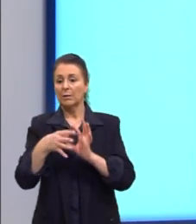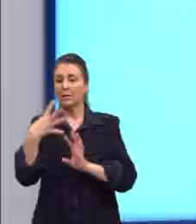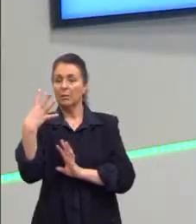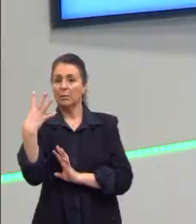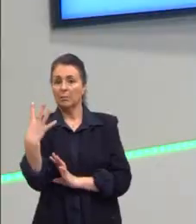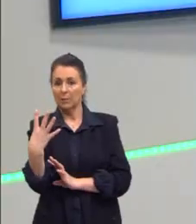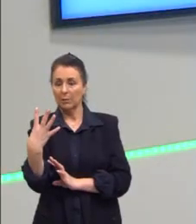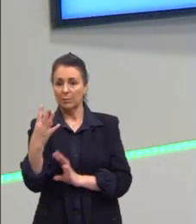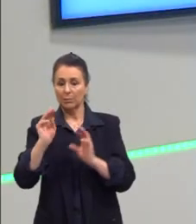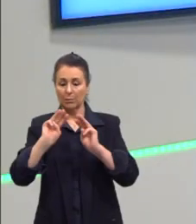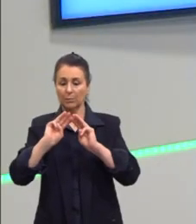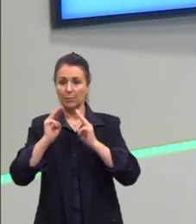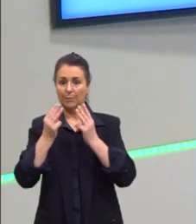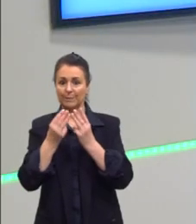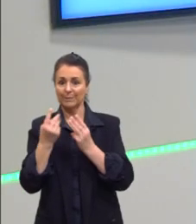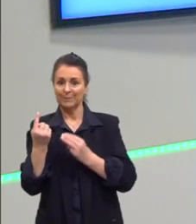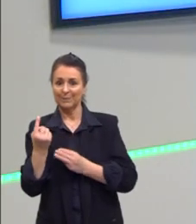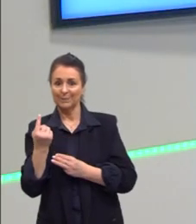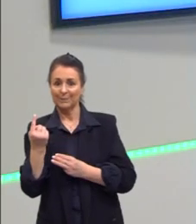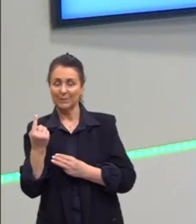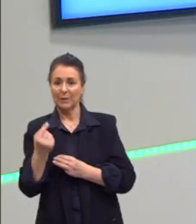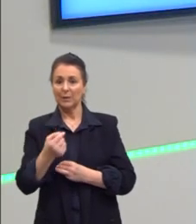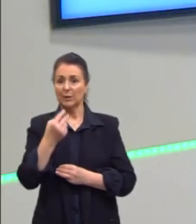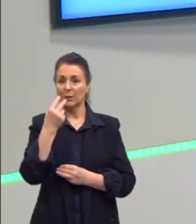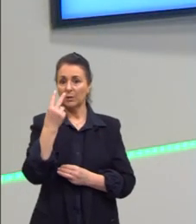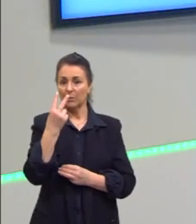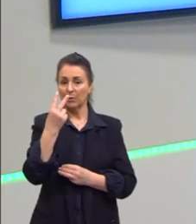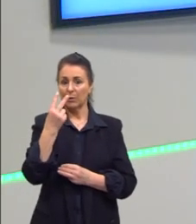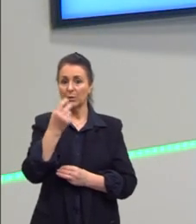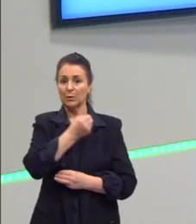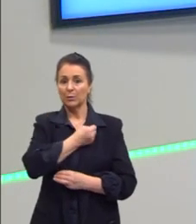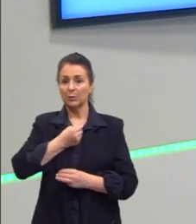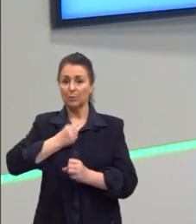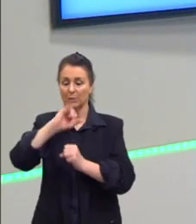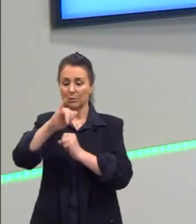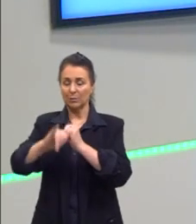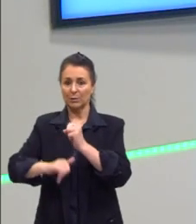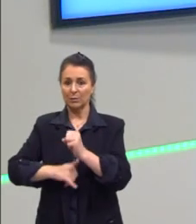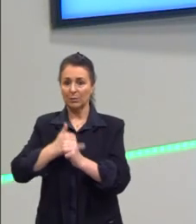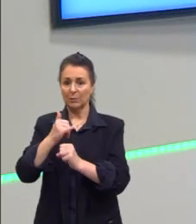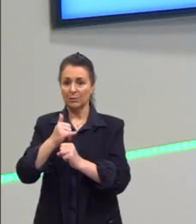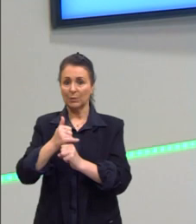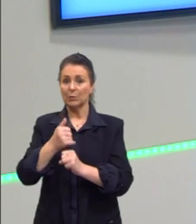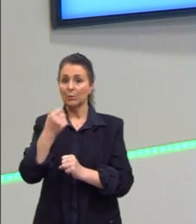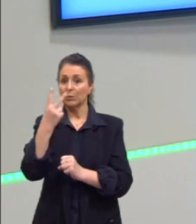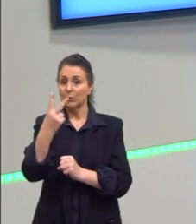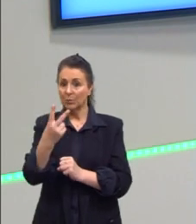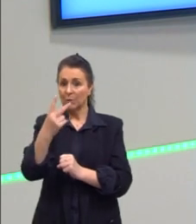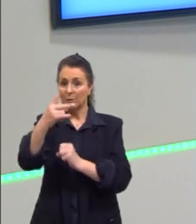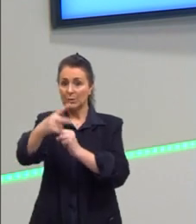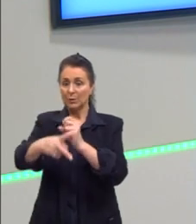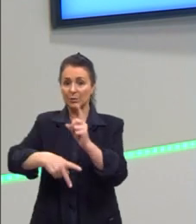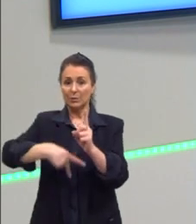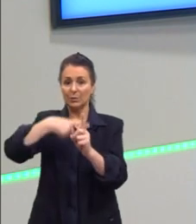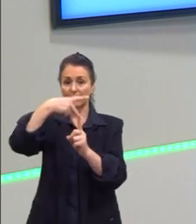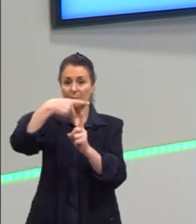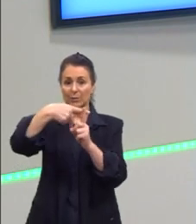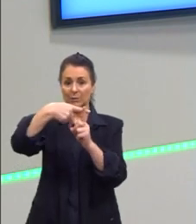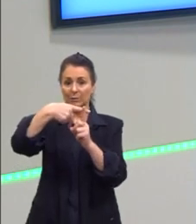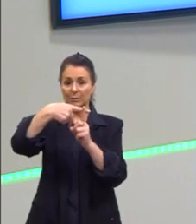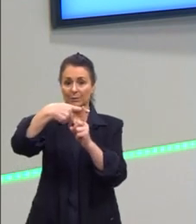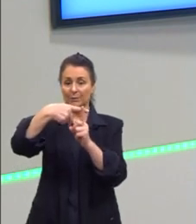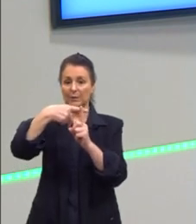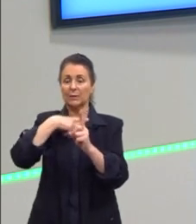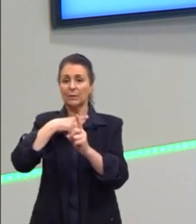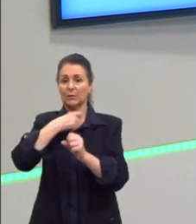unidade de massa e dois e unidades de número atômico Então são dois prótons é eu vou ter um número